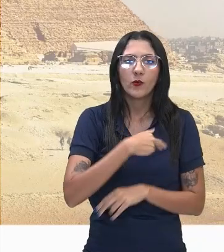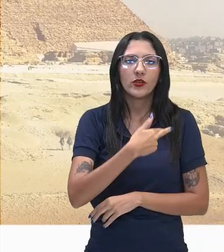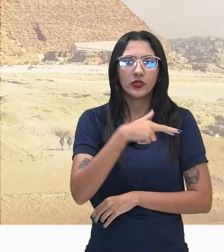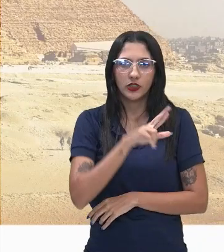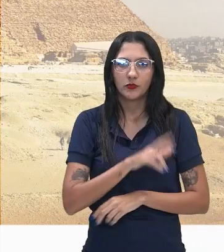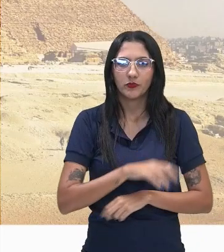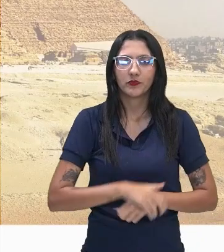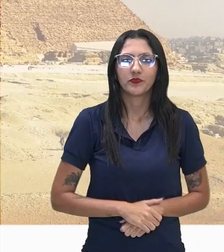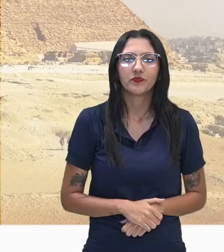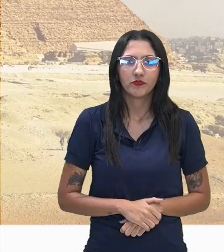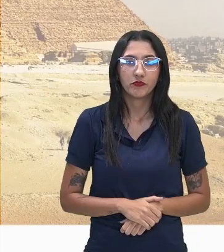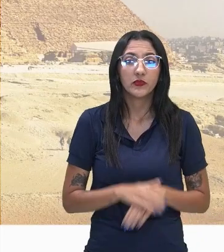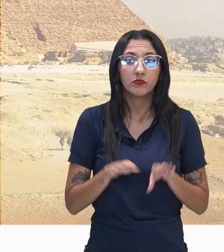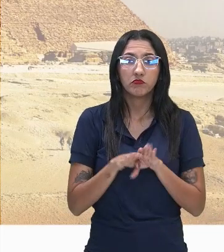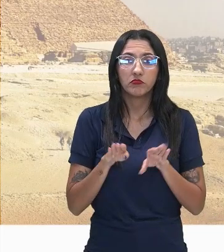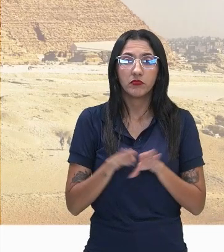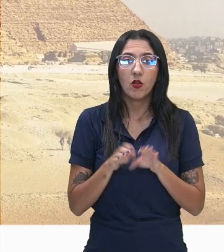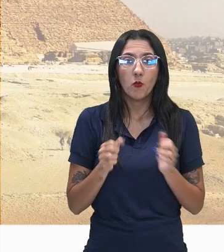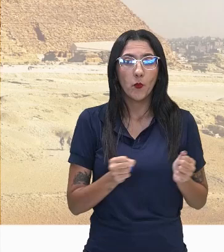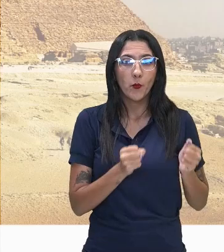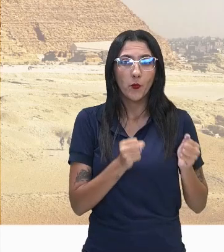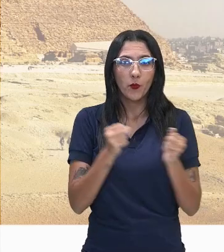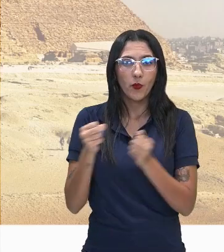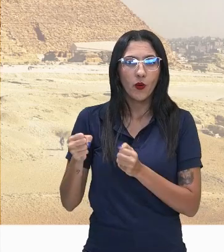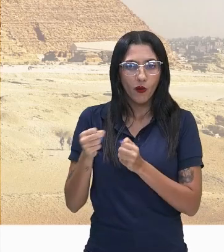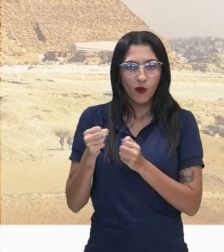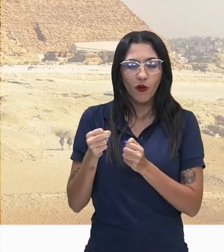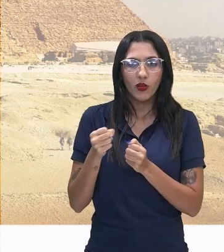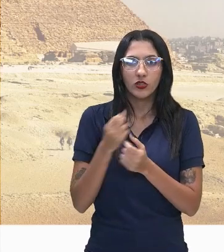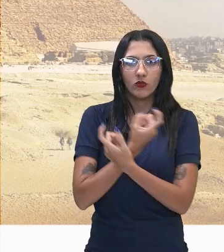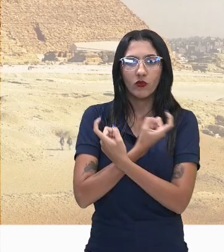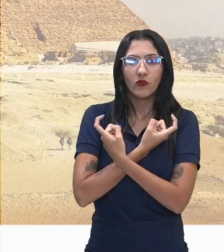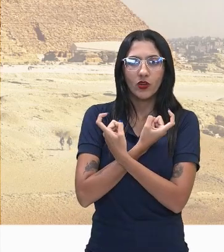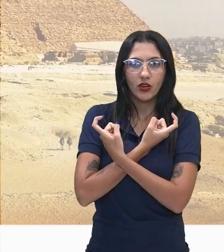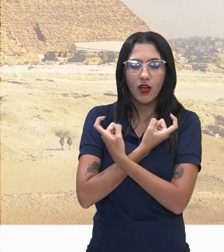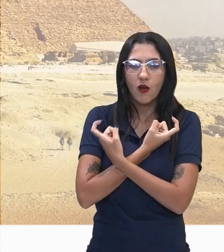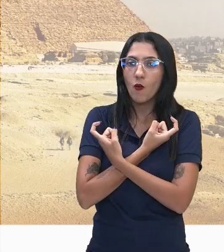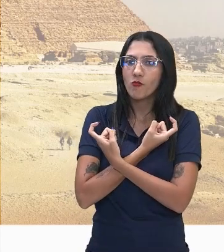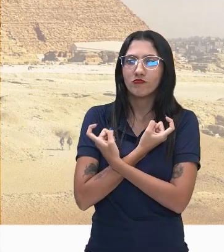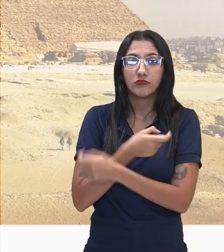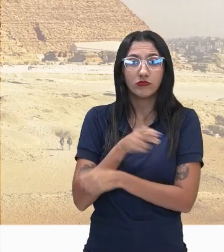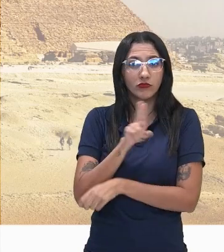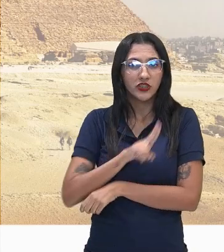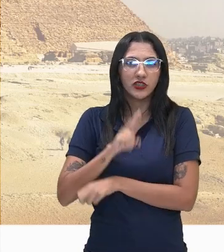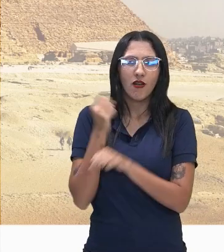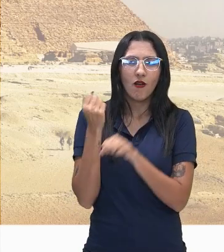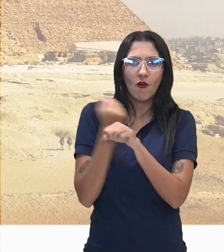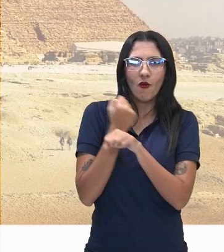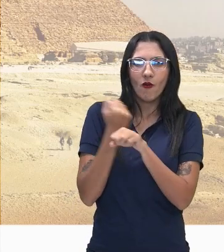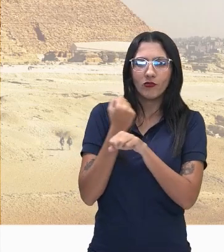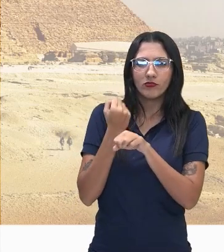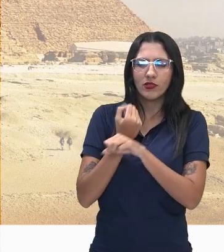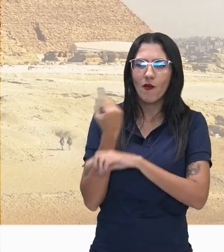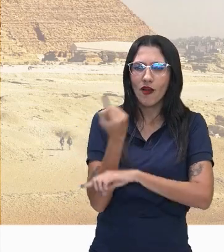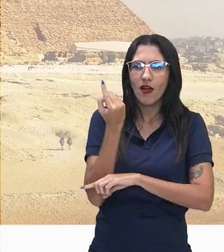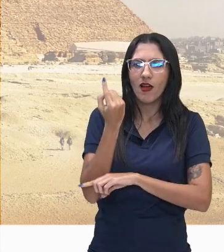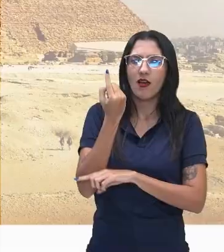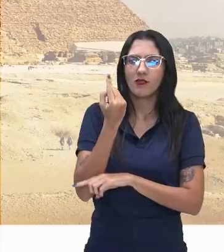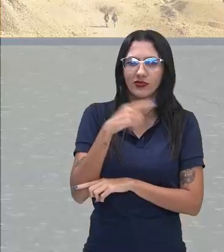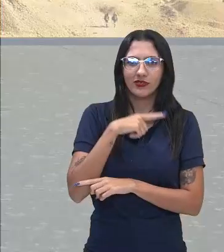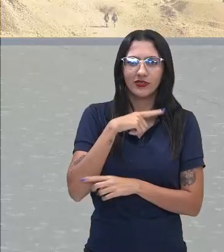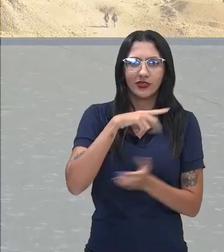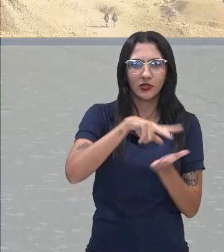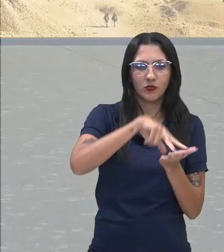do faraó era expresso nas colossais construções como a pirâmide do deserto de Gizé e templos como